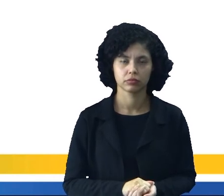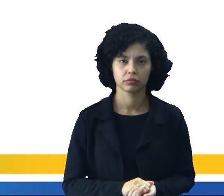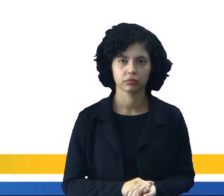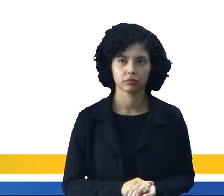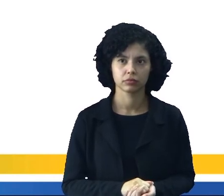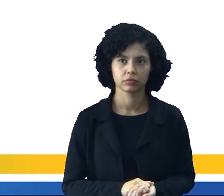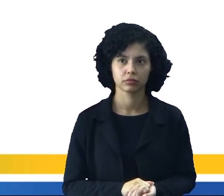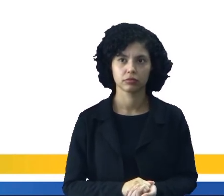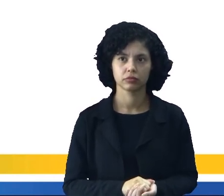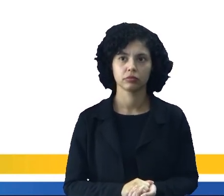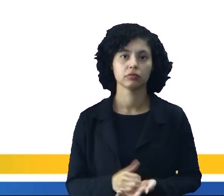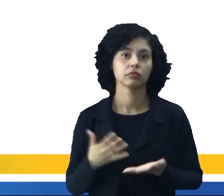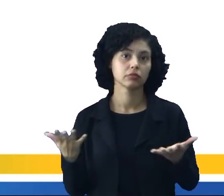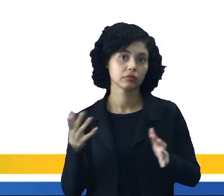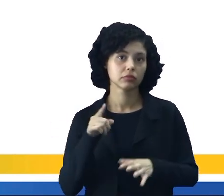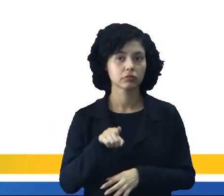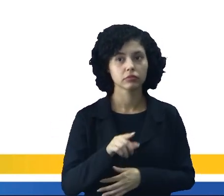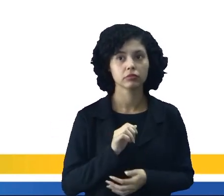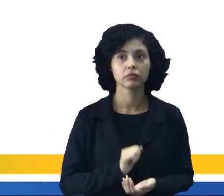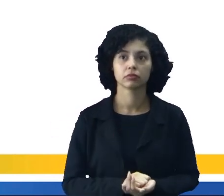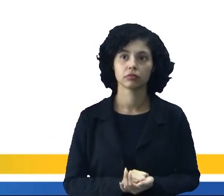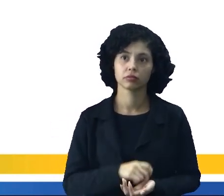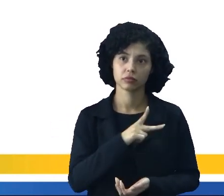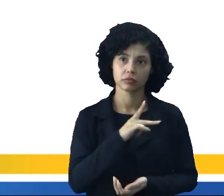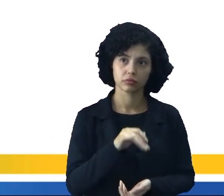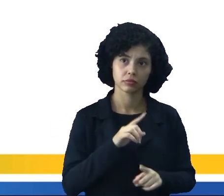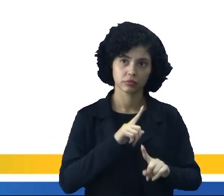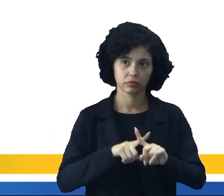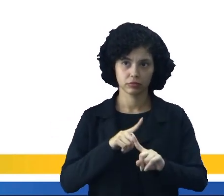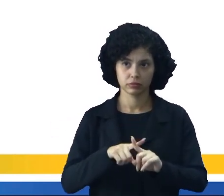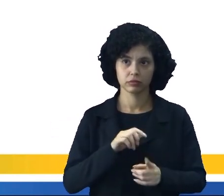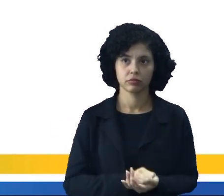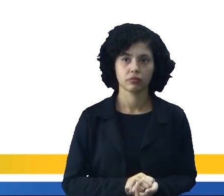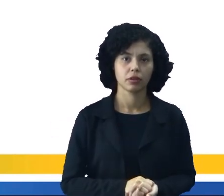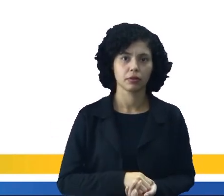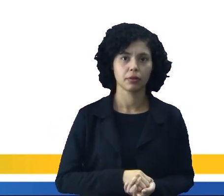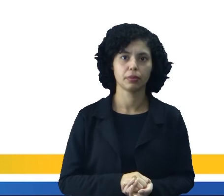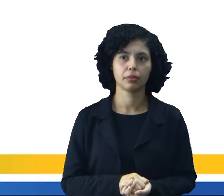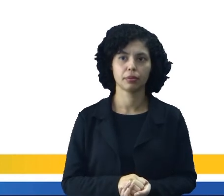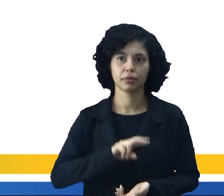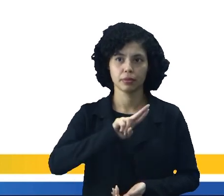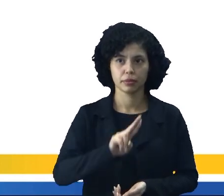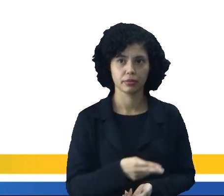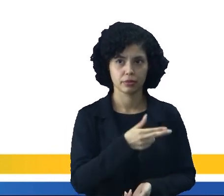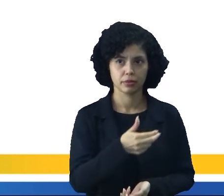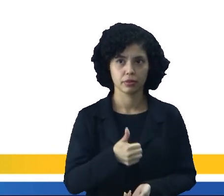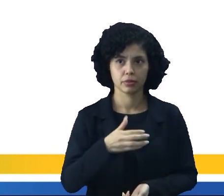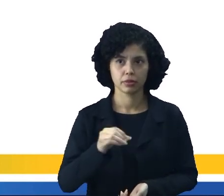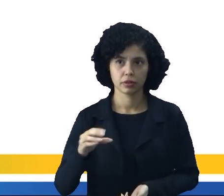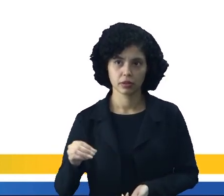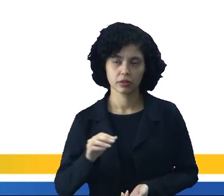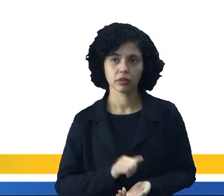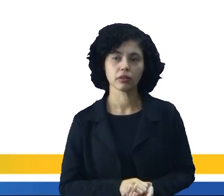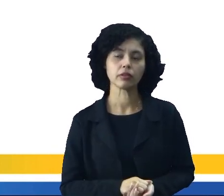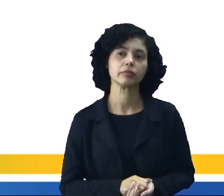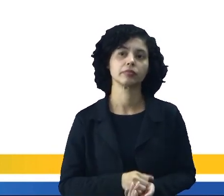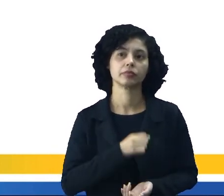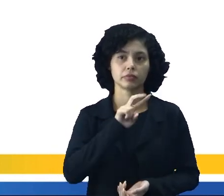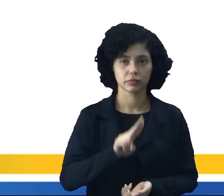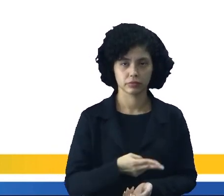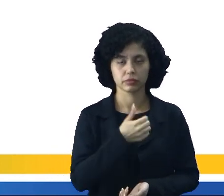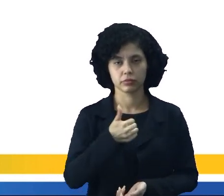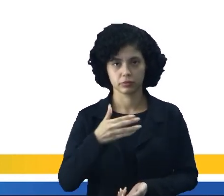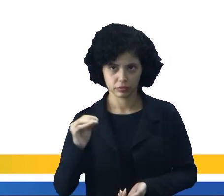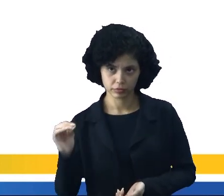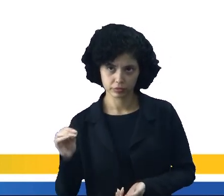400 logo a área é igual a pique multiplica 2.500 menos 400 que é igual